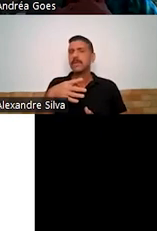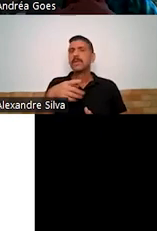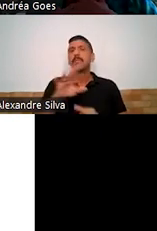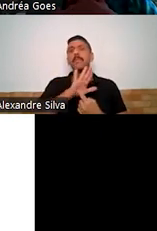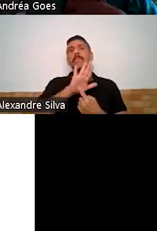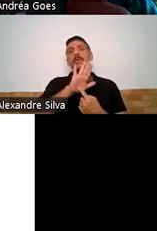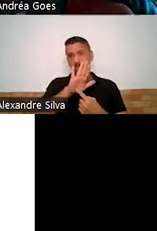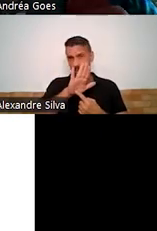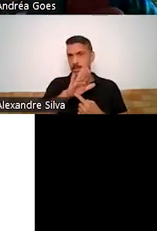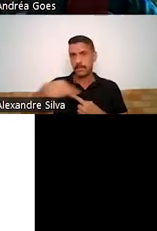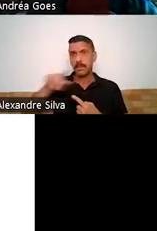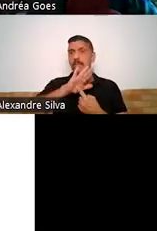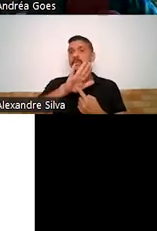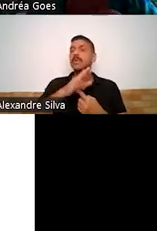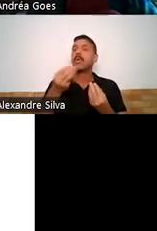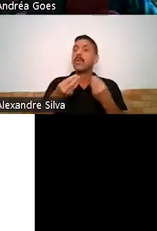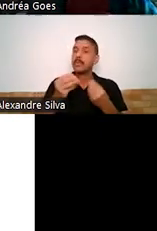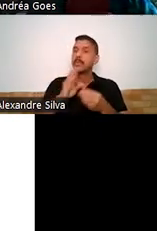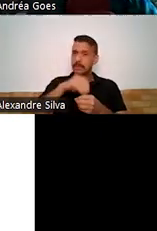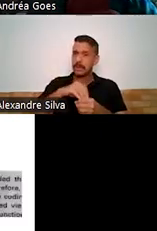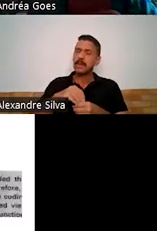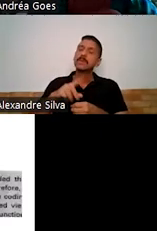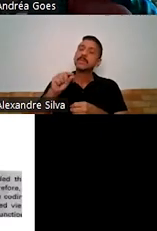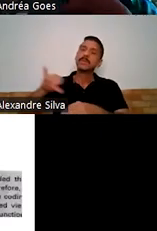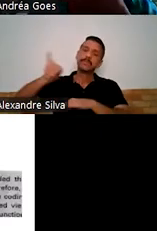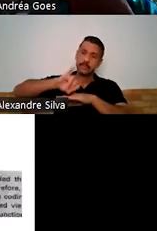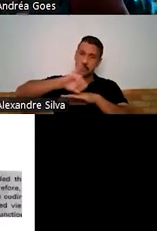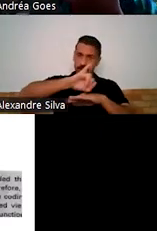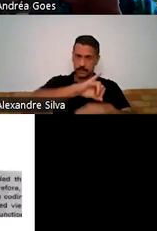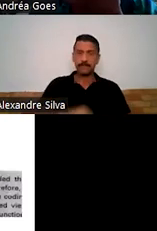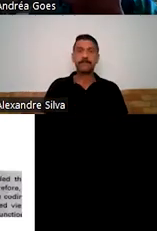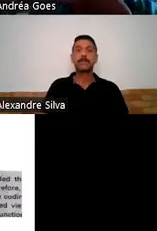isso para mostrar também na exposição. Pode passar, Murilo, por favor?